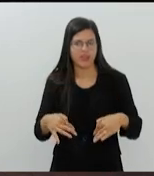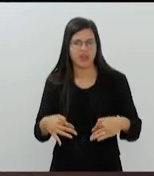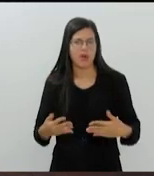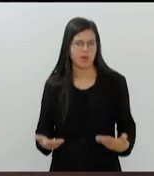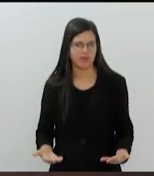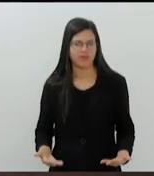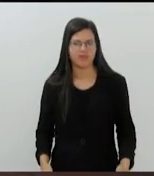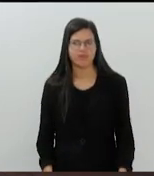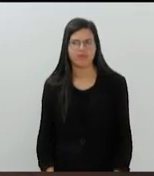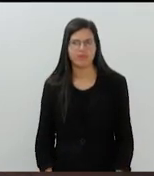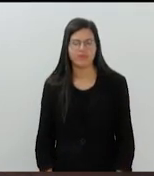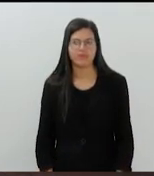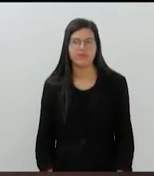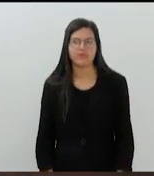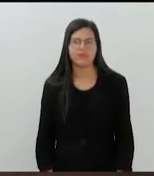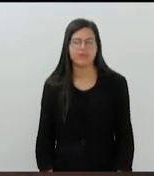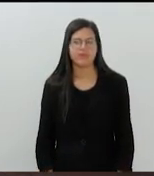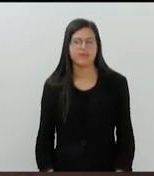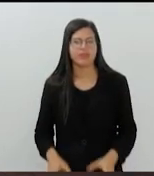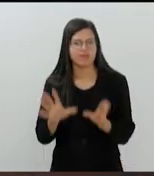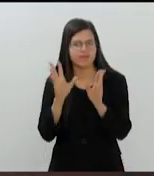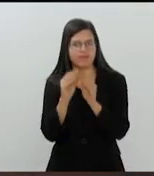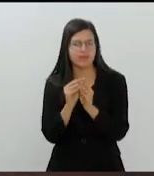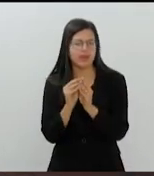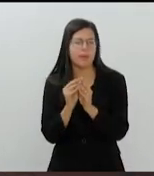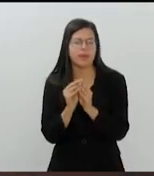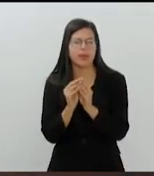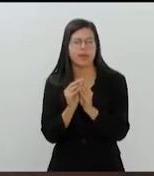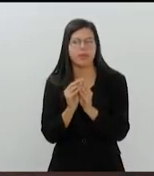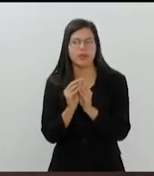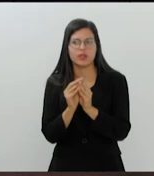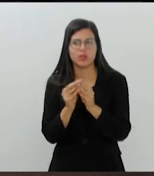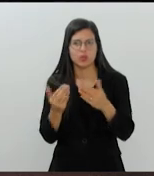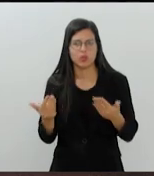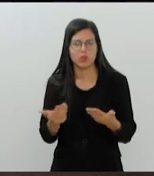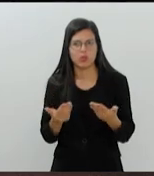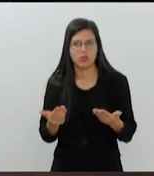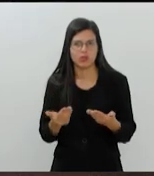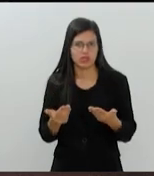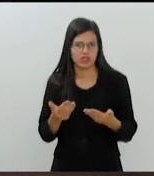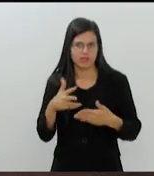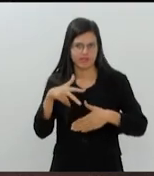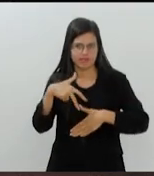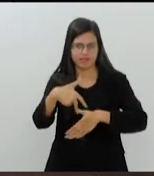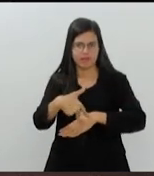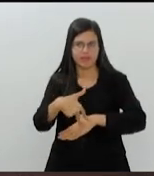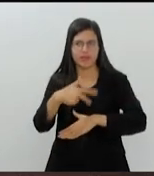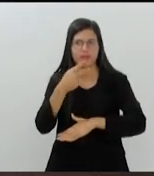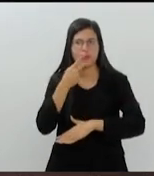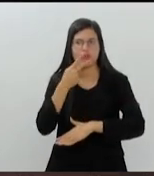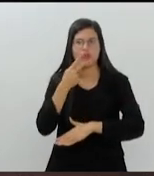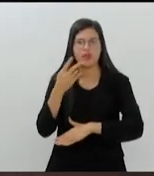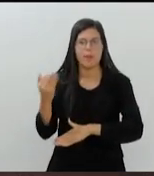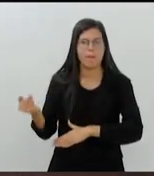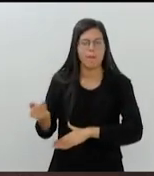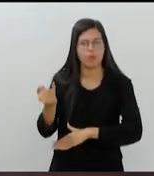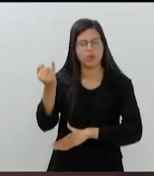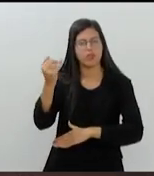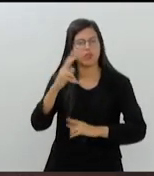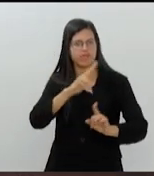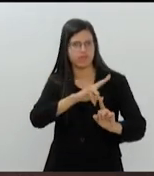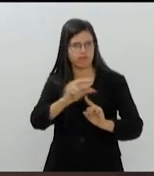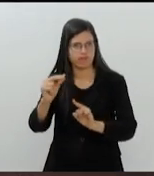palavras hoje ocupar essa tribuna para destacar as importantes